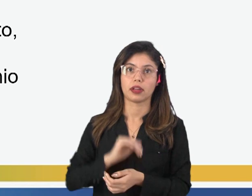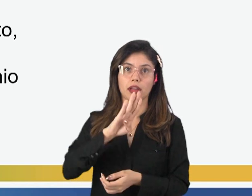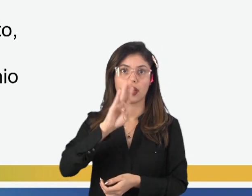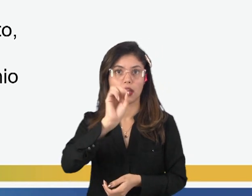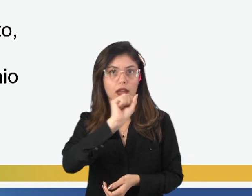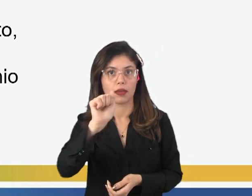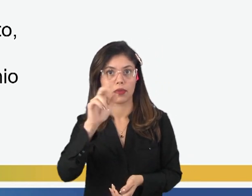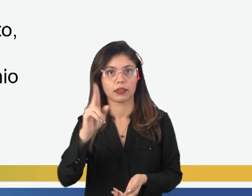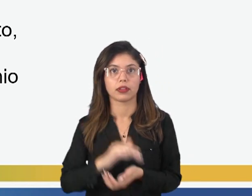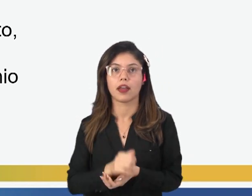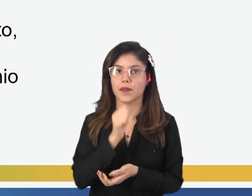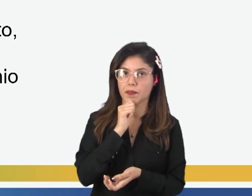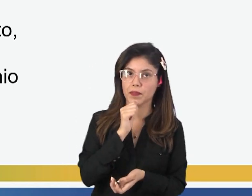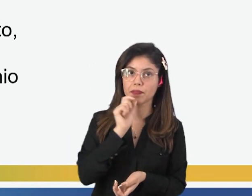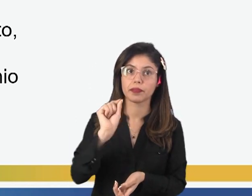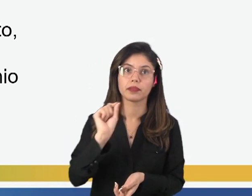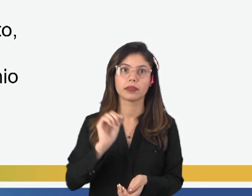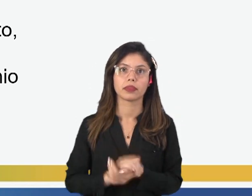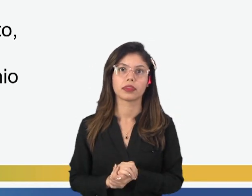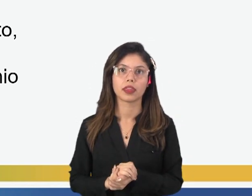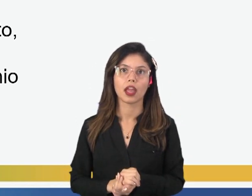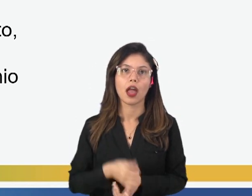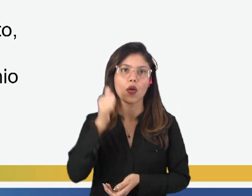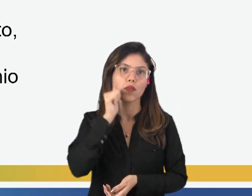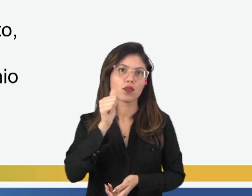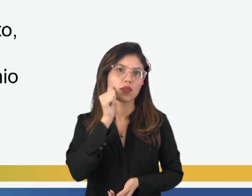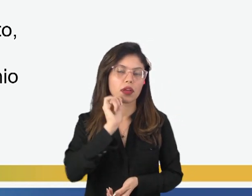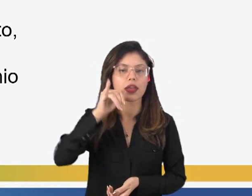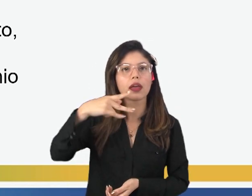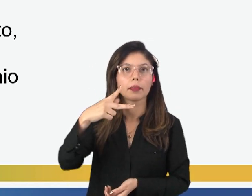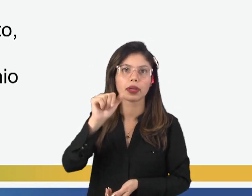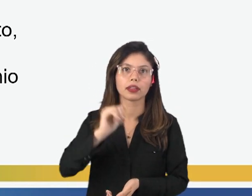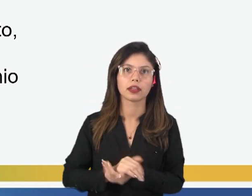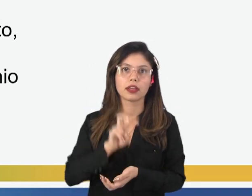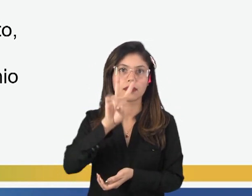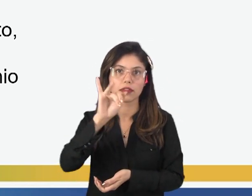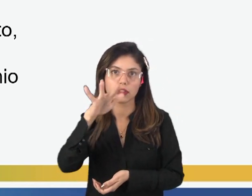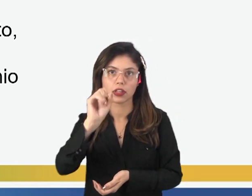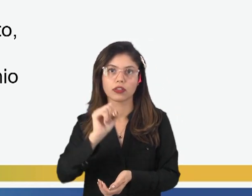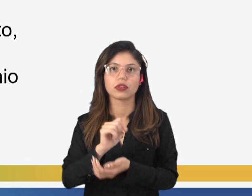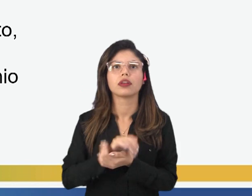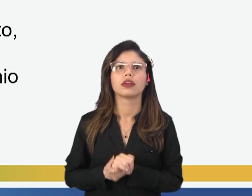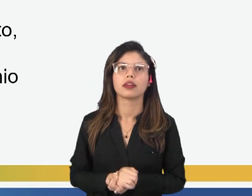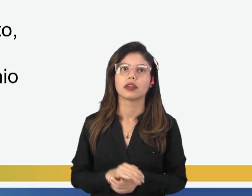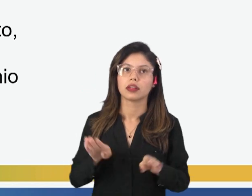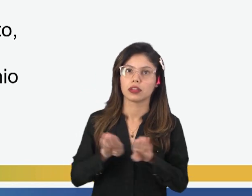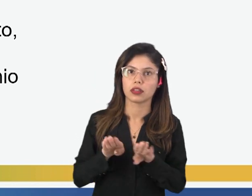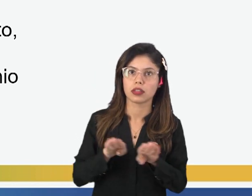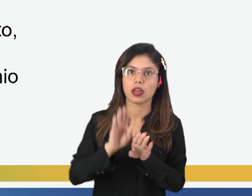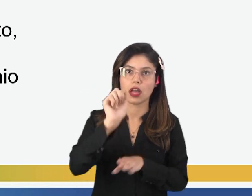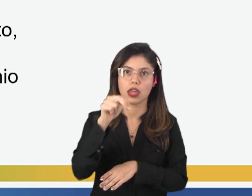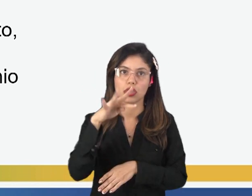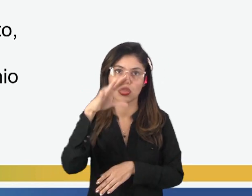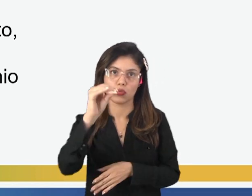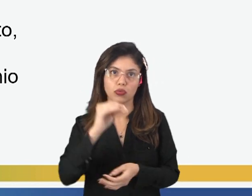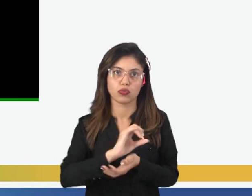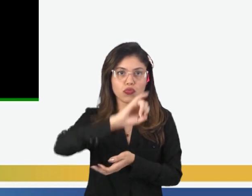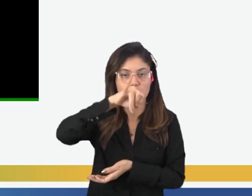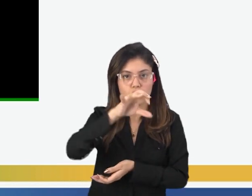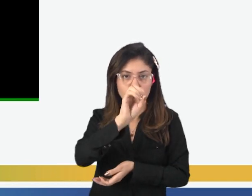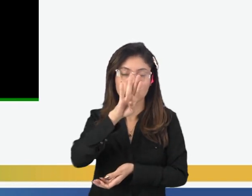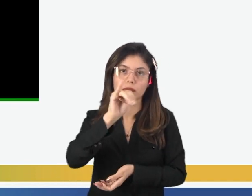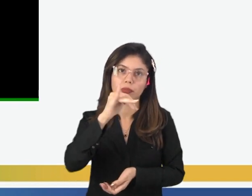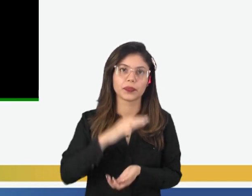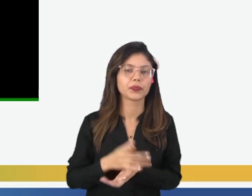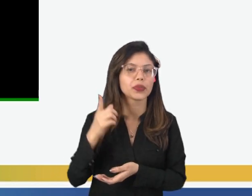nova, né, ainda foi o quê? Garota de Ipanema, que foi composta por Vinícius de Moraes e Carlos Antônio Jobim. E nós